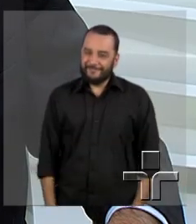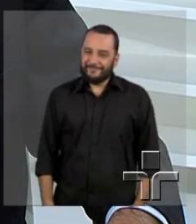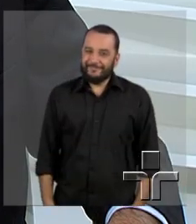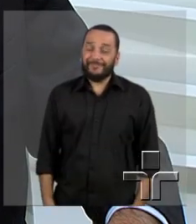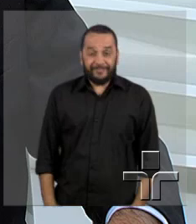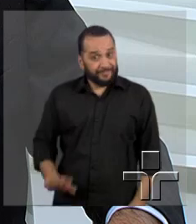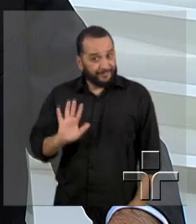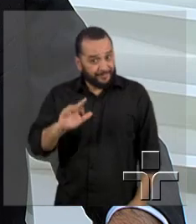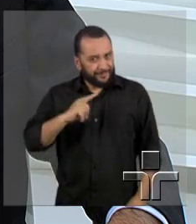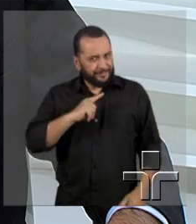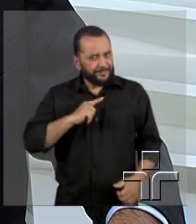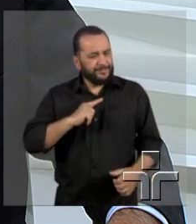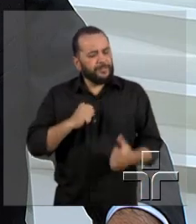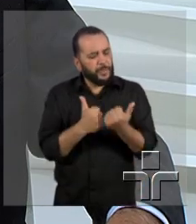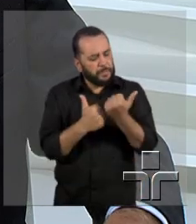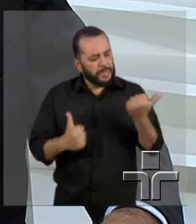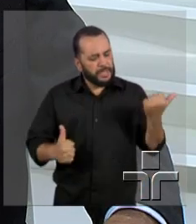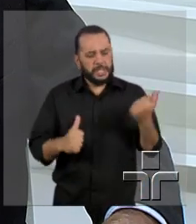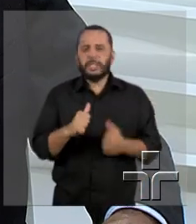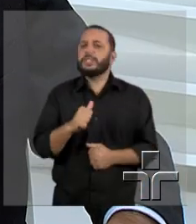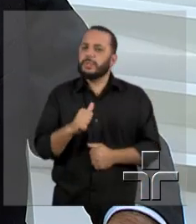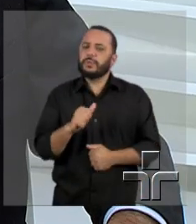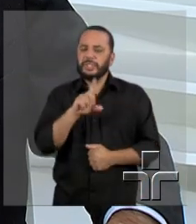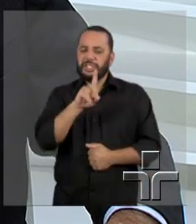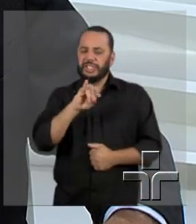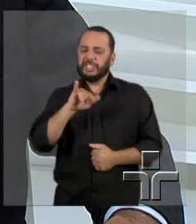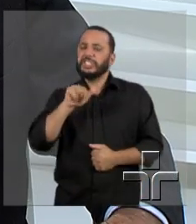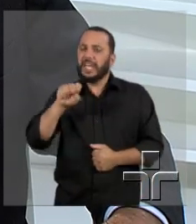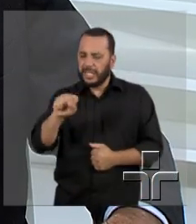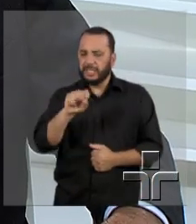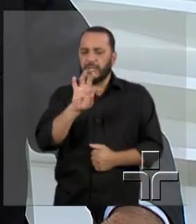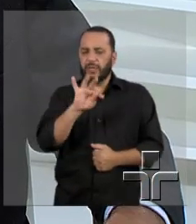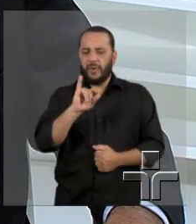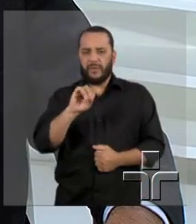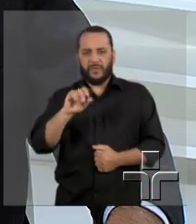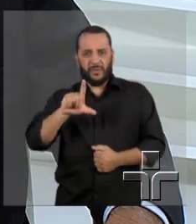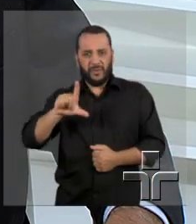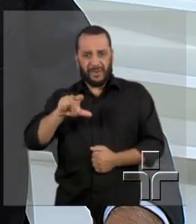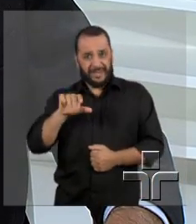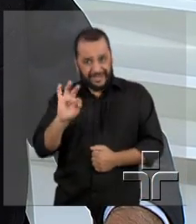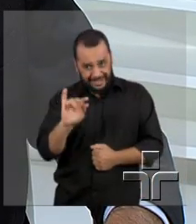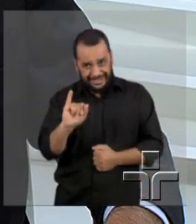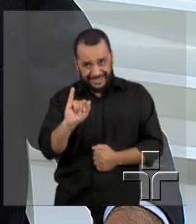O ministro Toffoli, no seu arrazoado, na sua fundamentação longa,